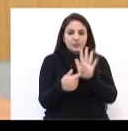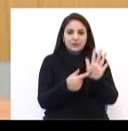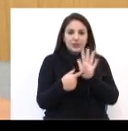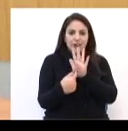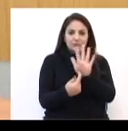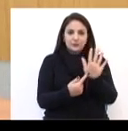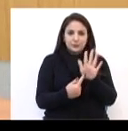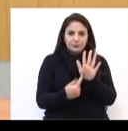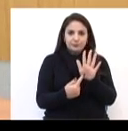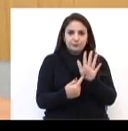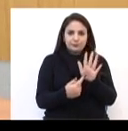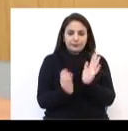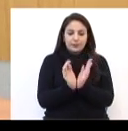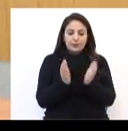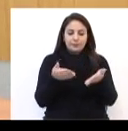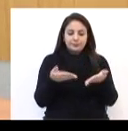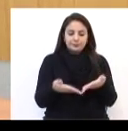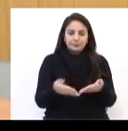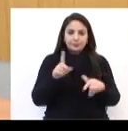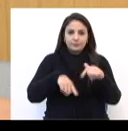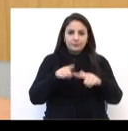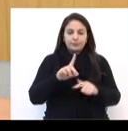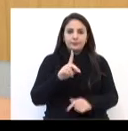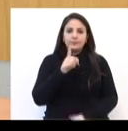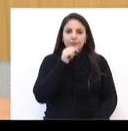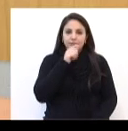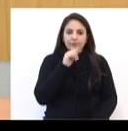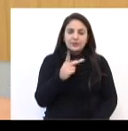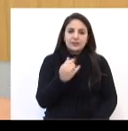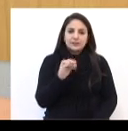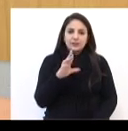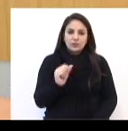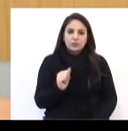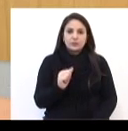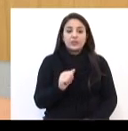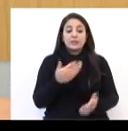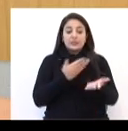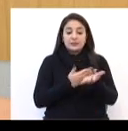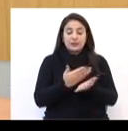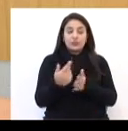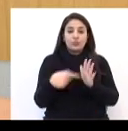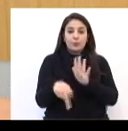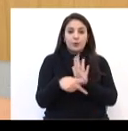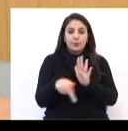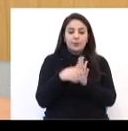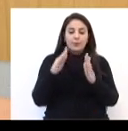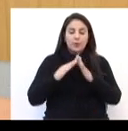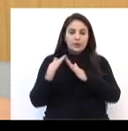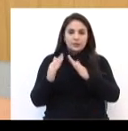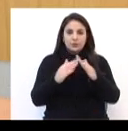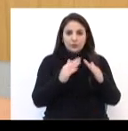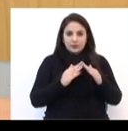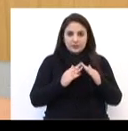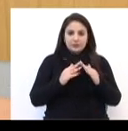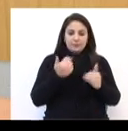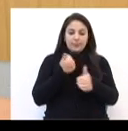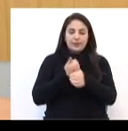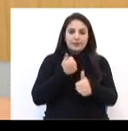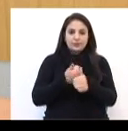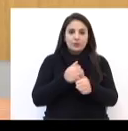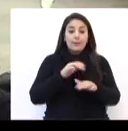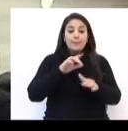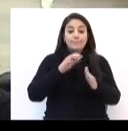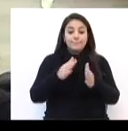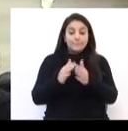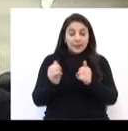Recursos Hídricos. O documento é de iniciativa dos moradores da localidade e pede a suspensão da licença